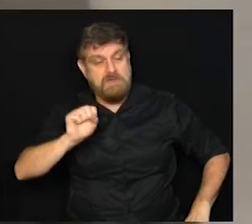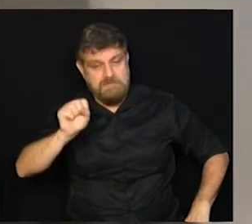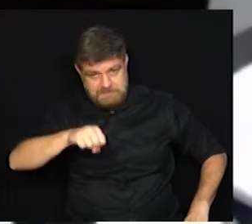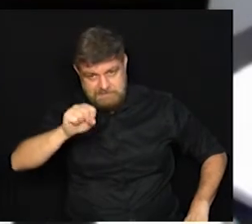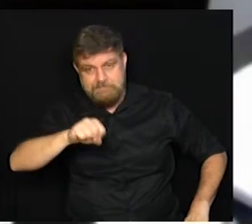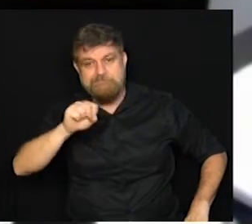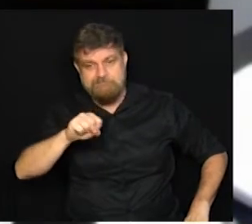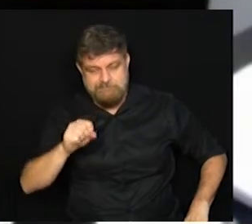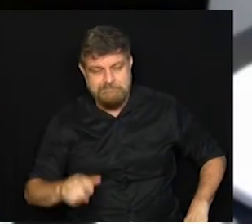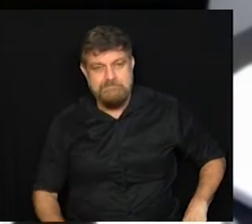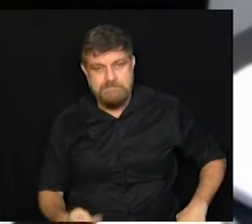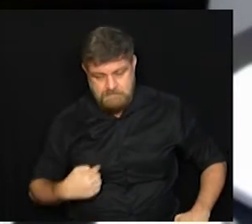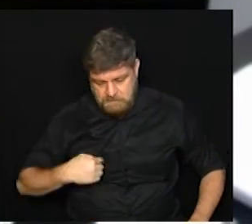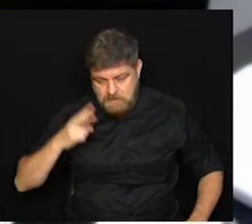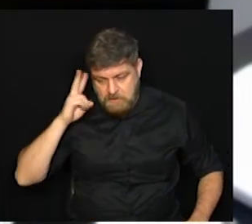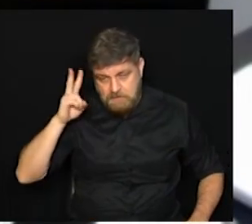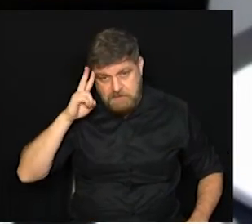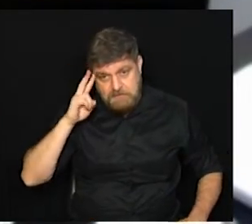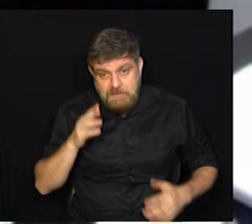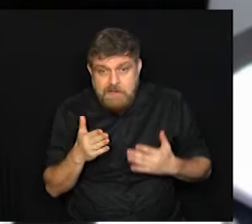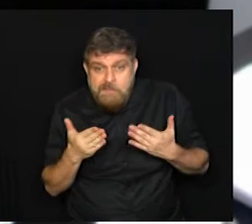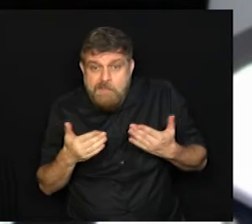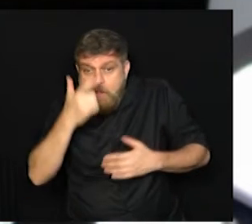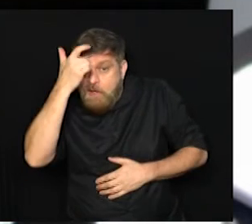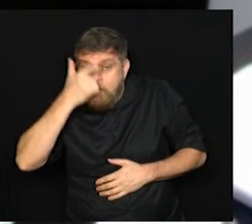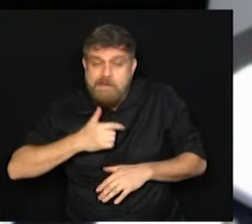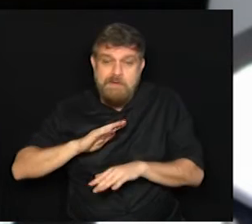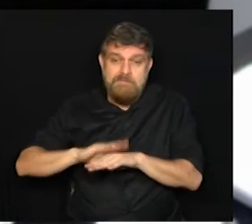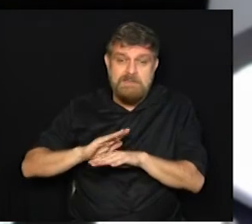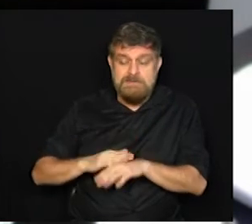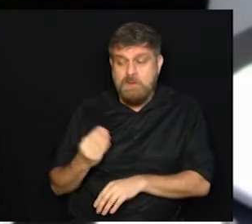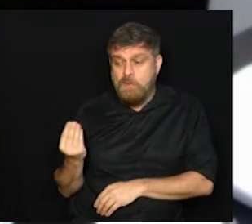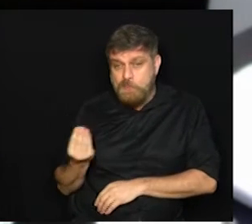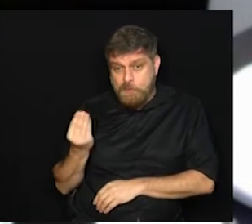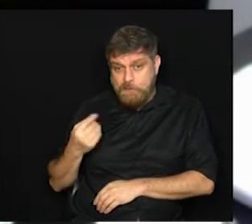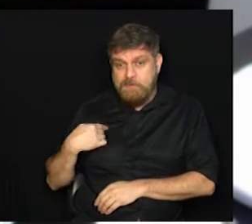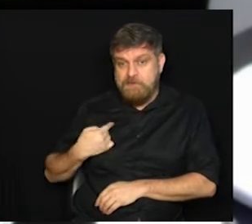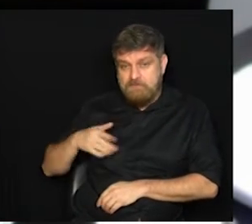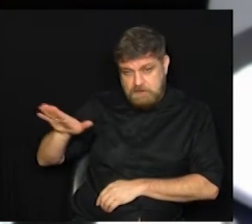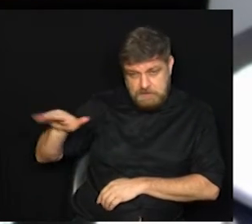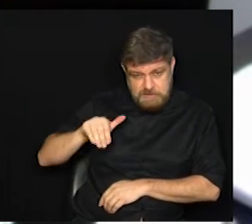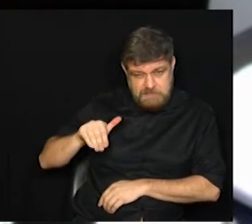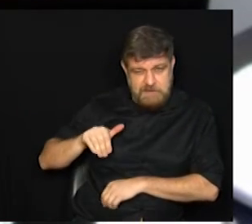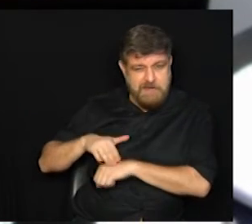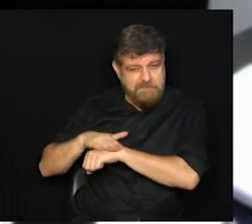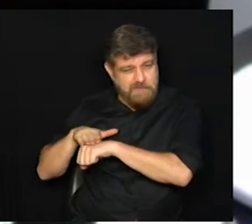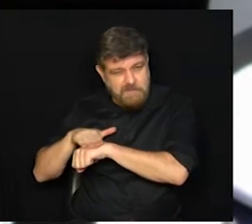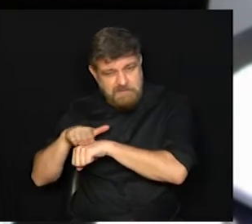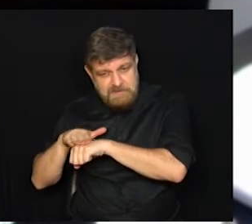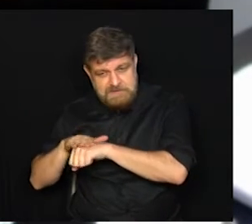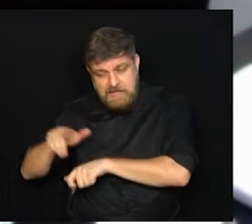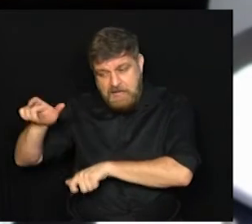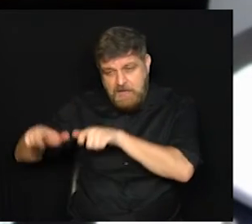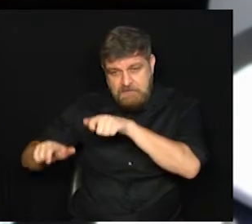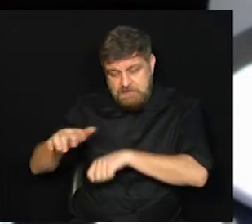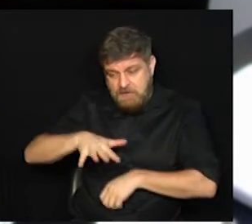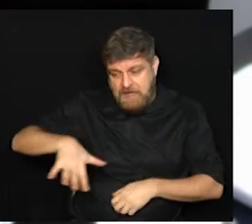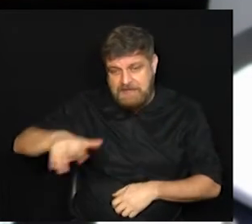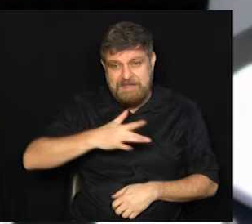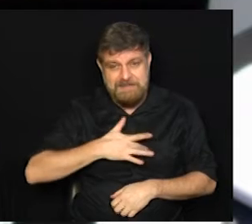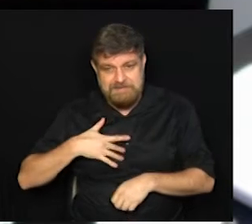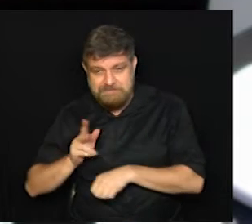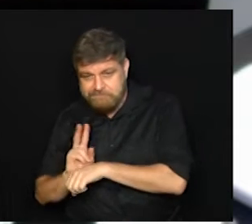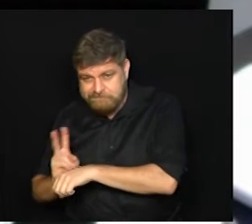vereador? E assim, o que eu posso fazer, eu vou conversar com o pessoal da vigilância, né,